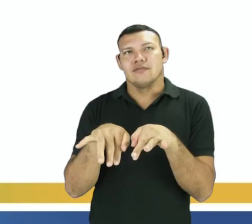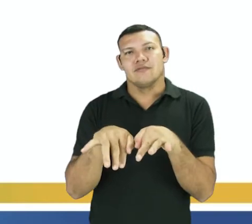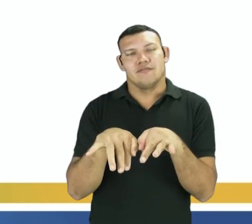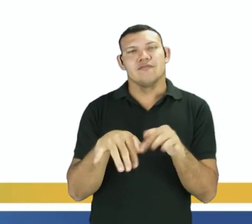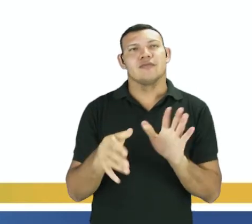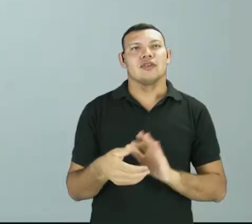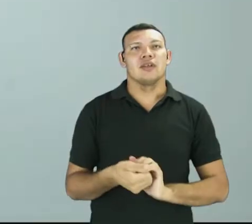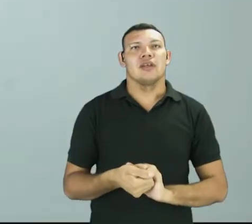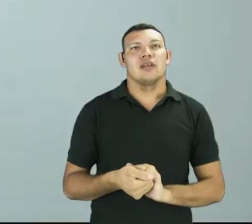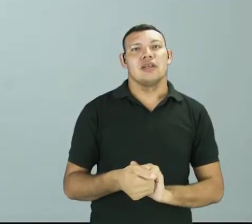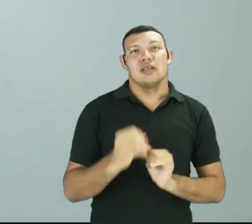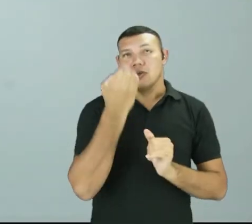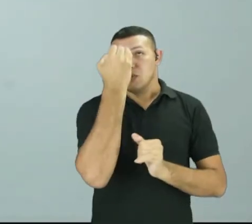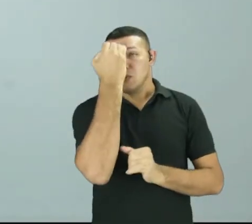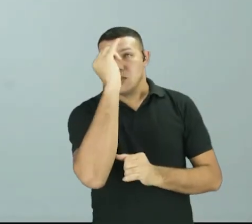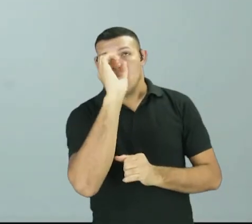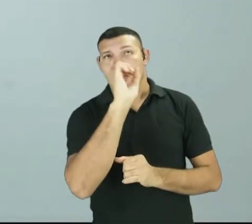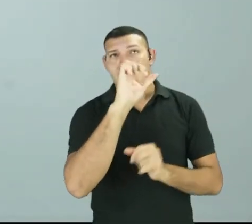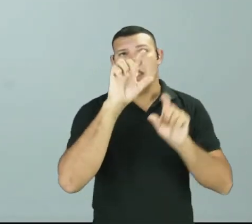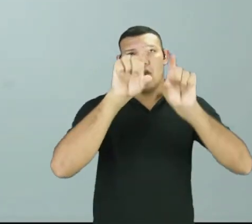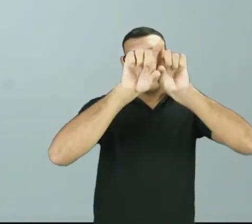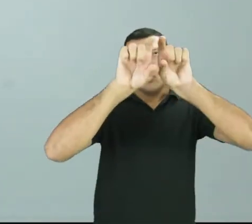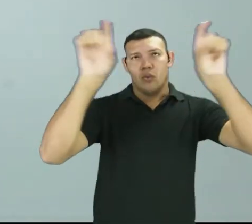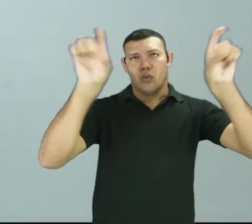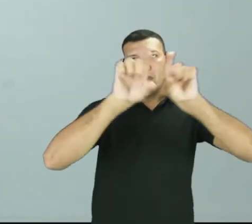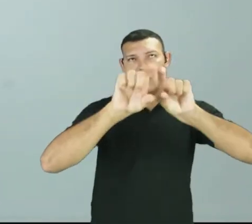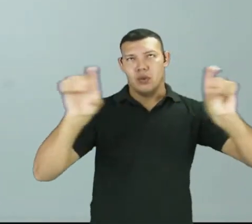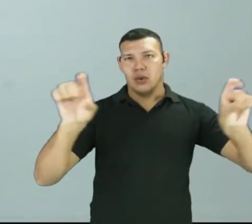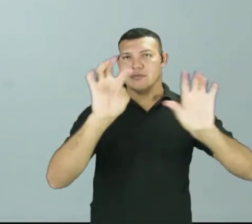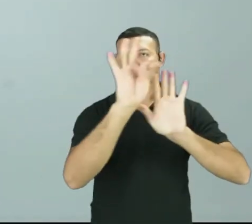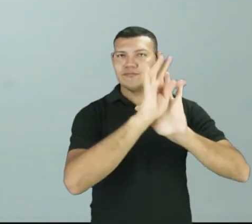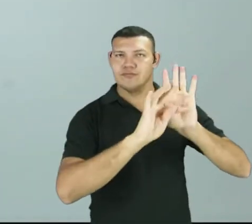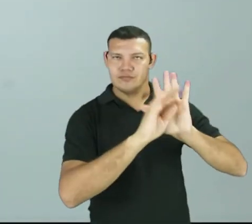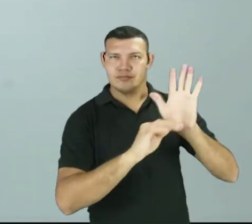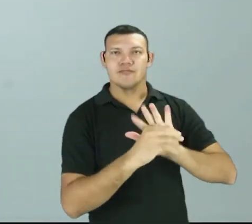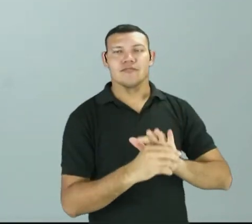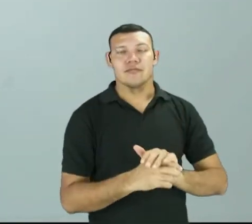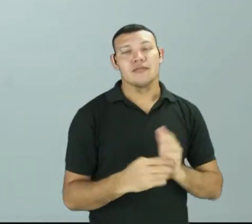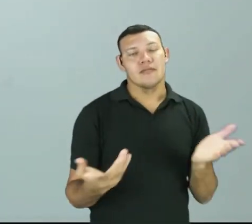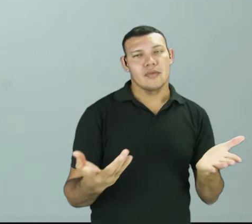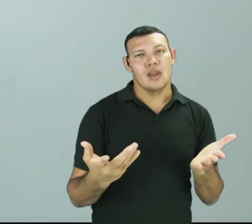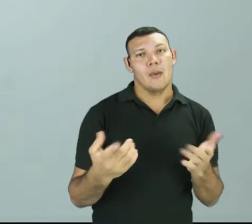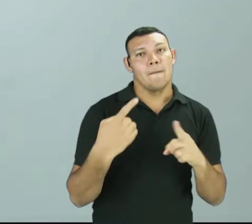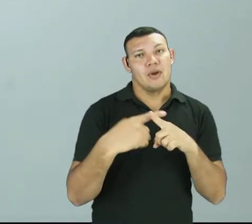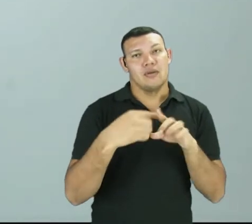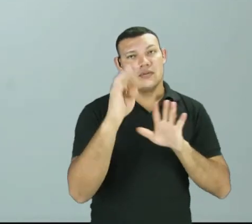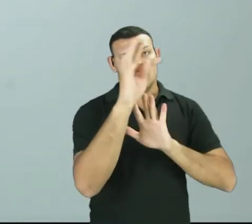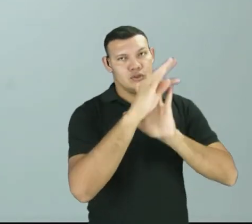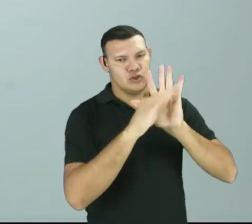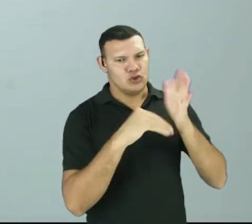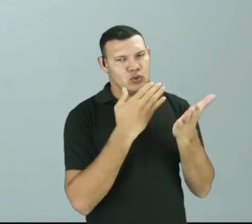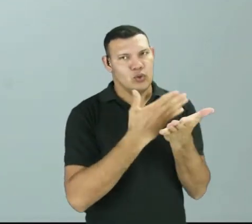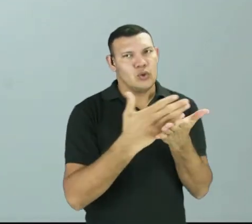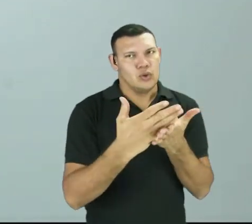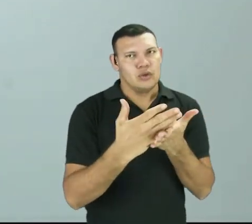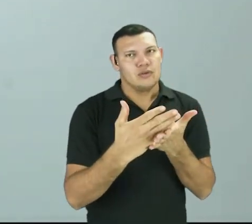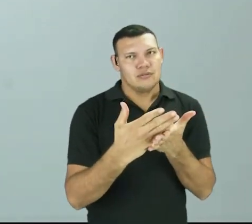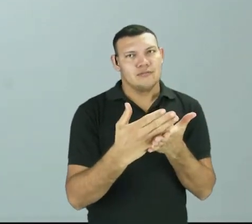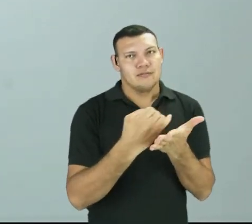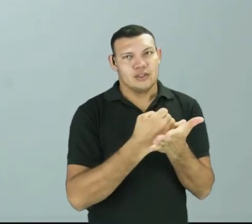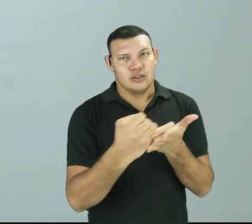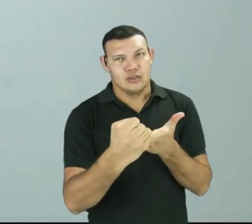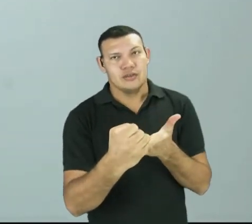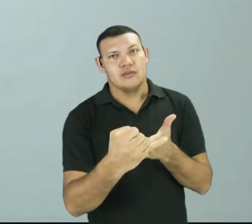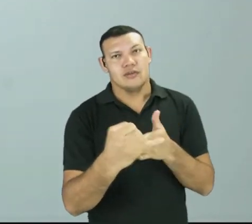redação tem introdução, desenvolvimento e conclusão? É lá onde vem aparecer esses conectores aí. Pode aparecer no final de um parágrafo ou no